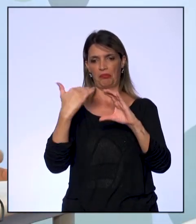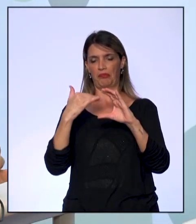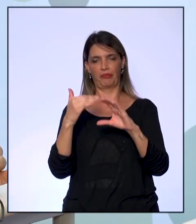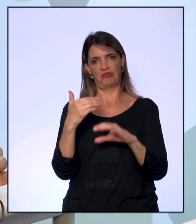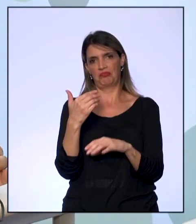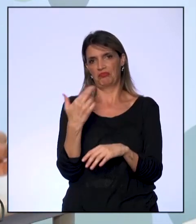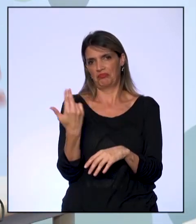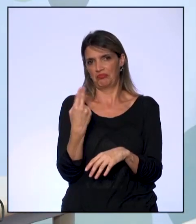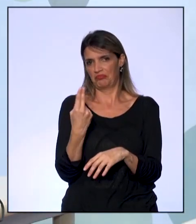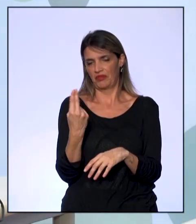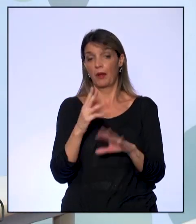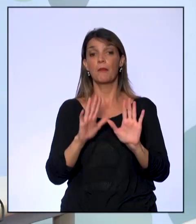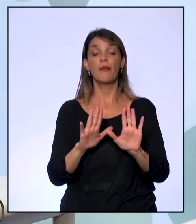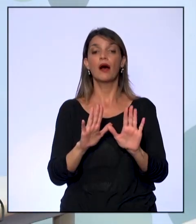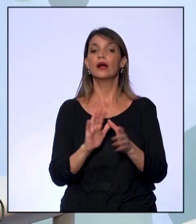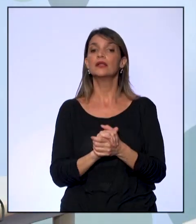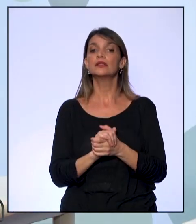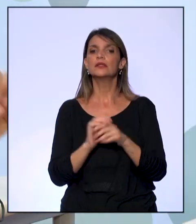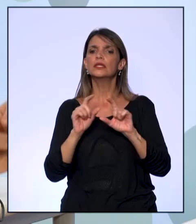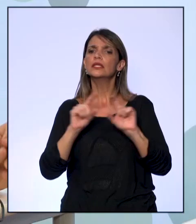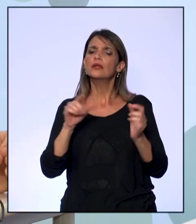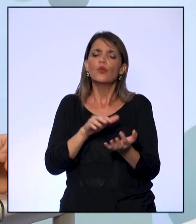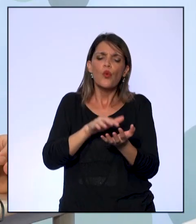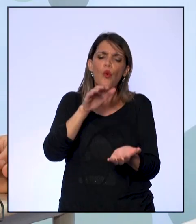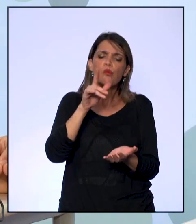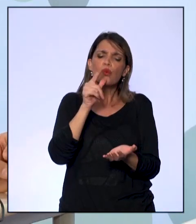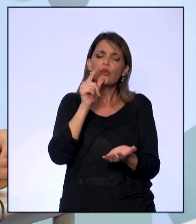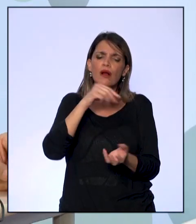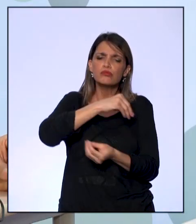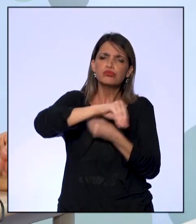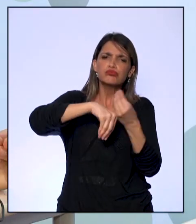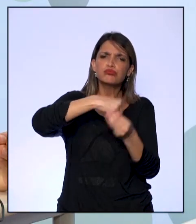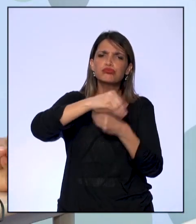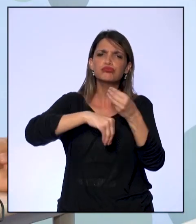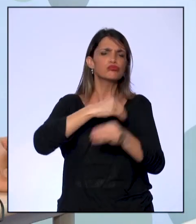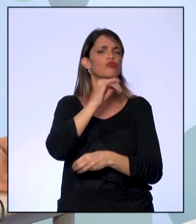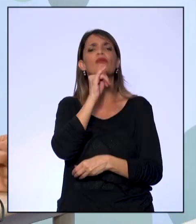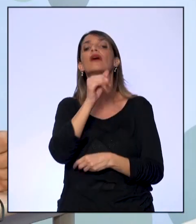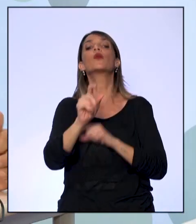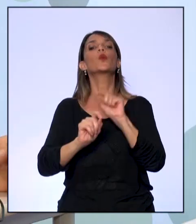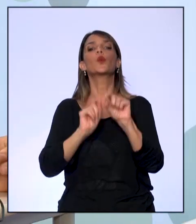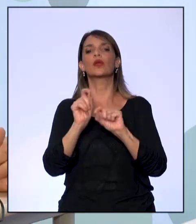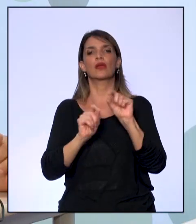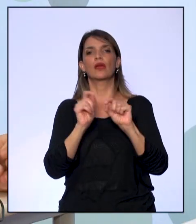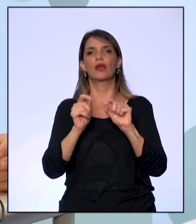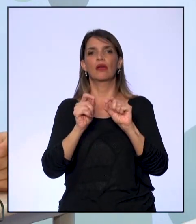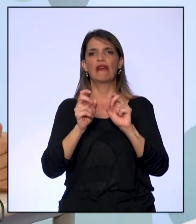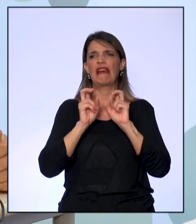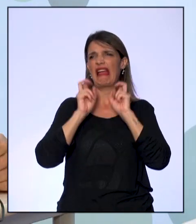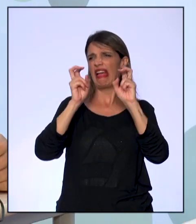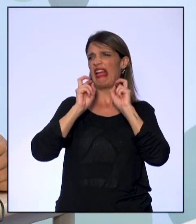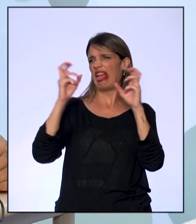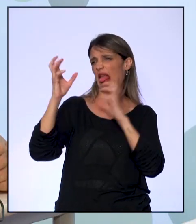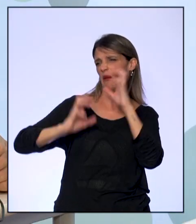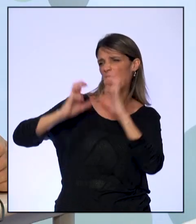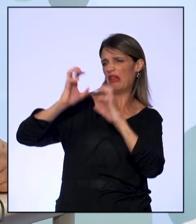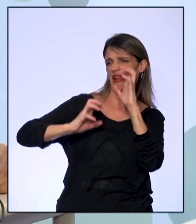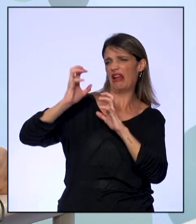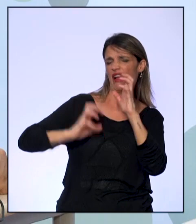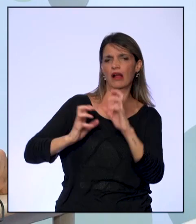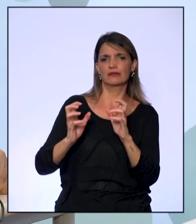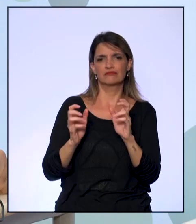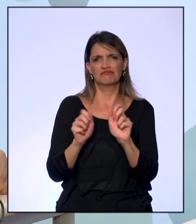mas nós temos aí quando se fala em que tempestade em copo d'água nós falamos em que fazer escândalo no por algo insignificante